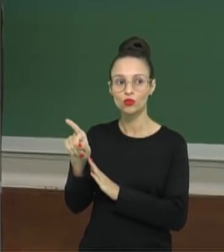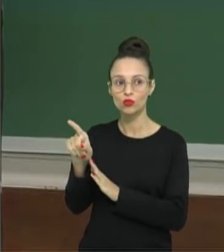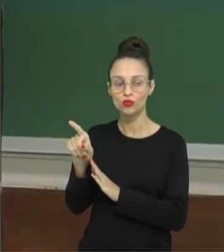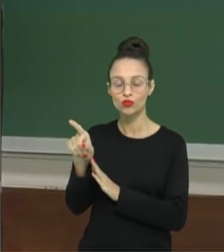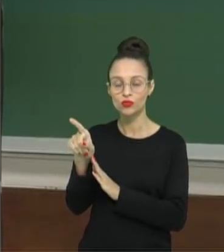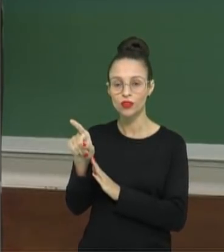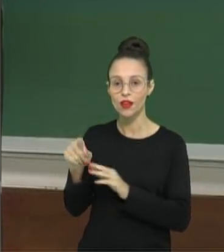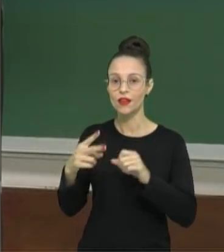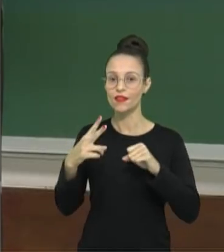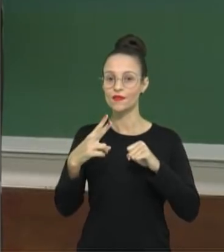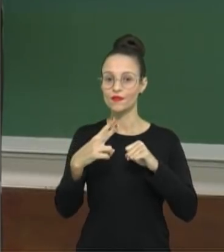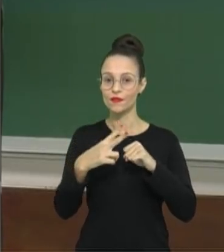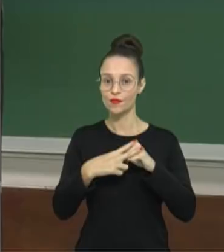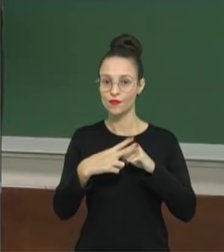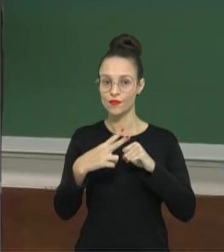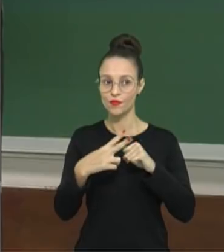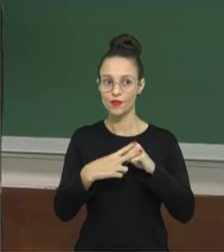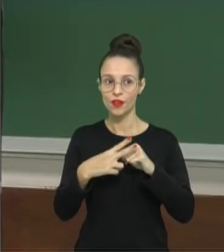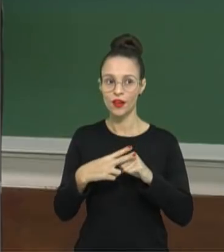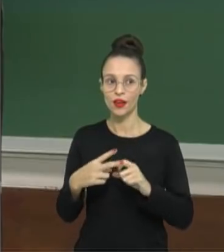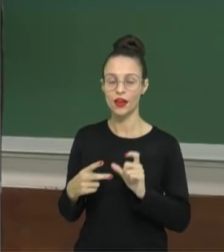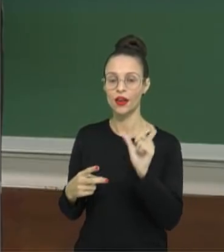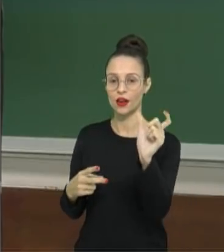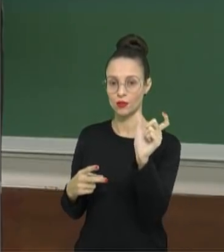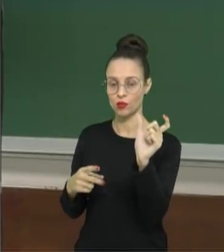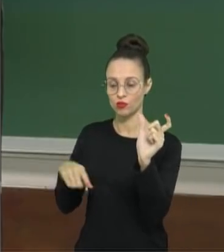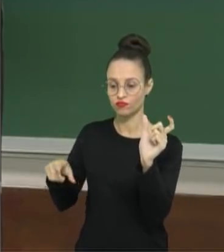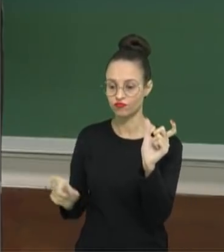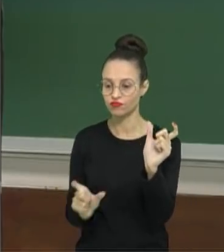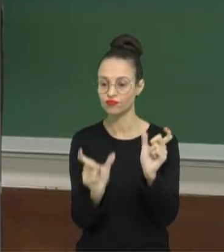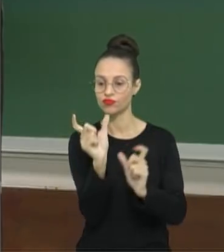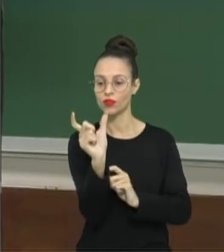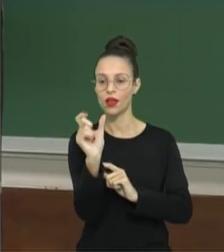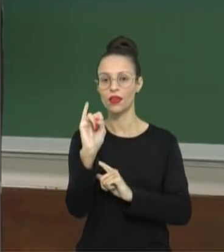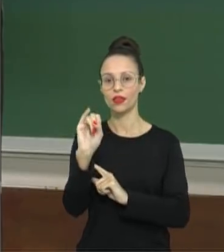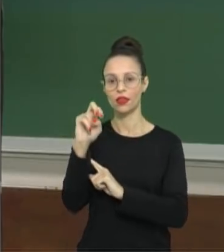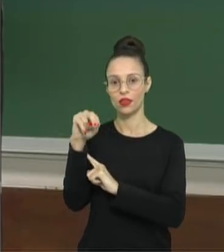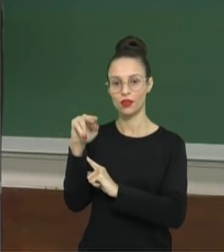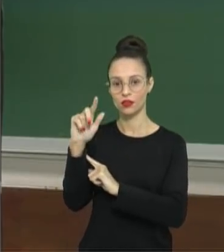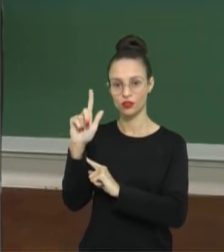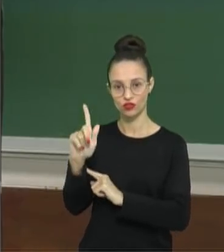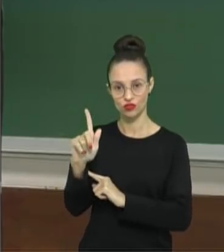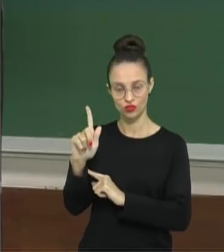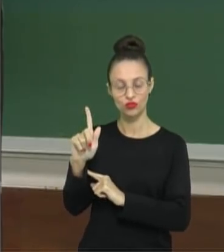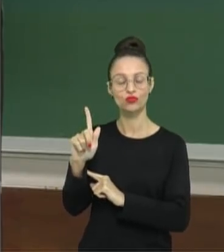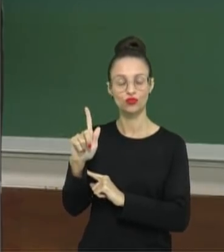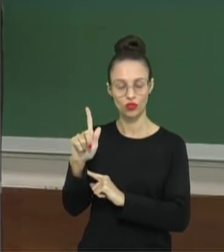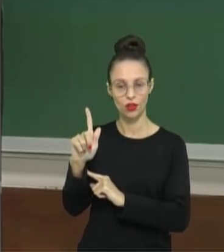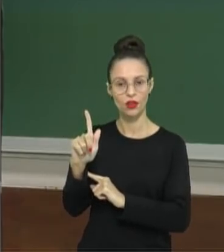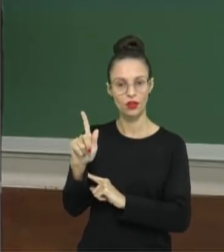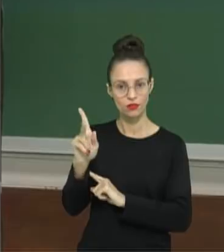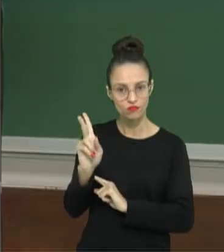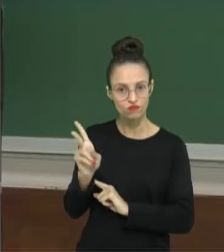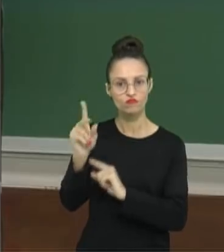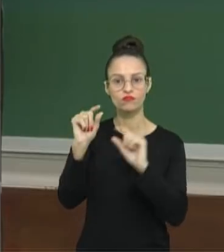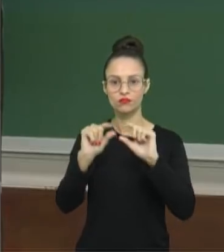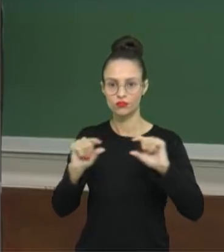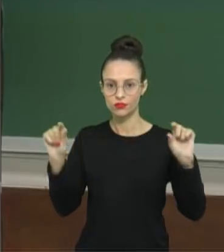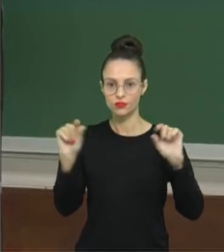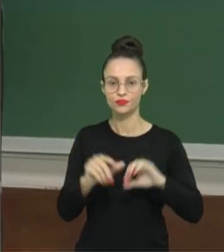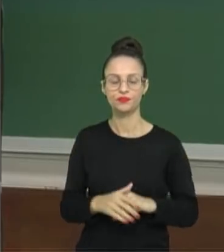começou com o verbo, colocou o acréscimo do ing no verbo go e continuou a